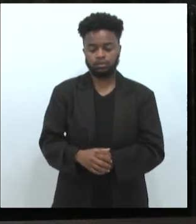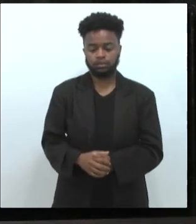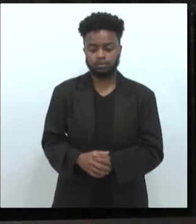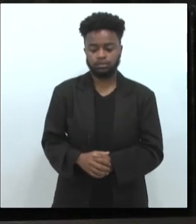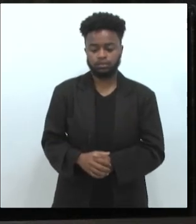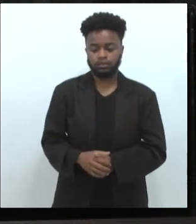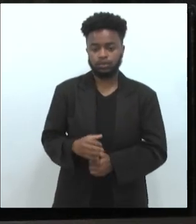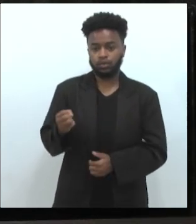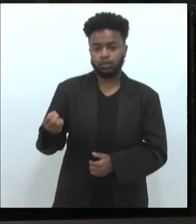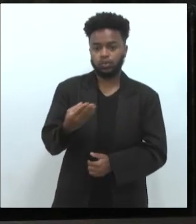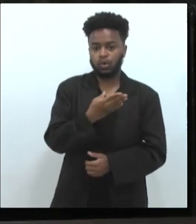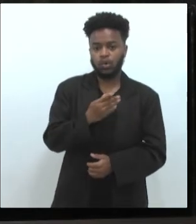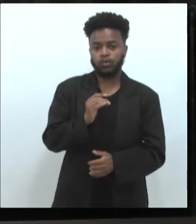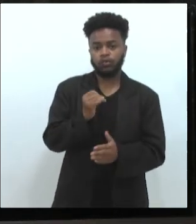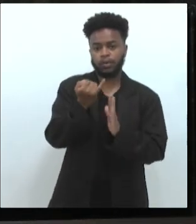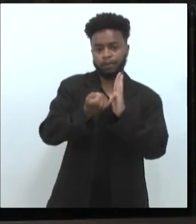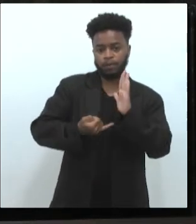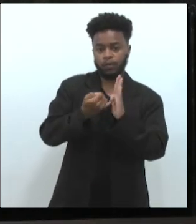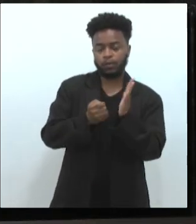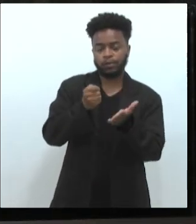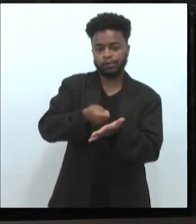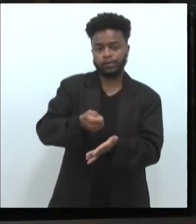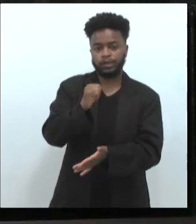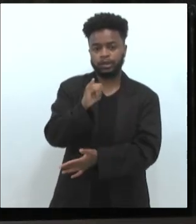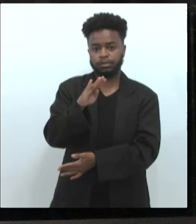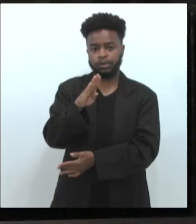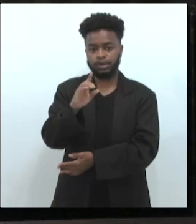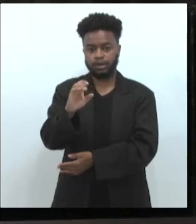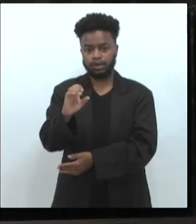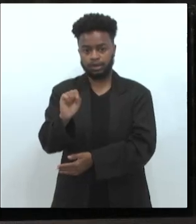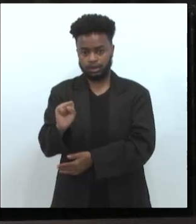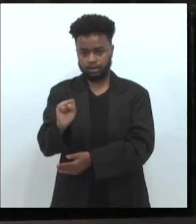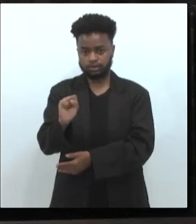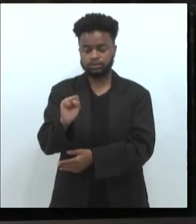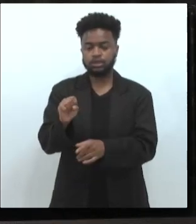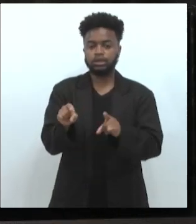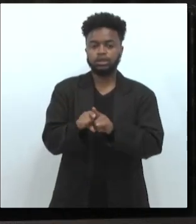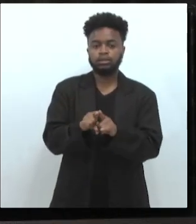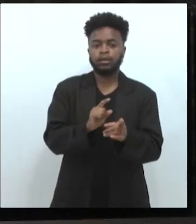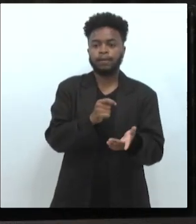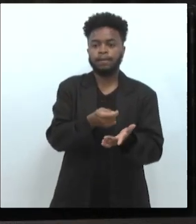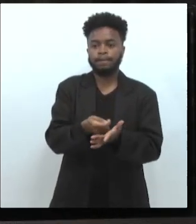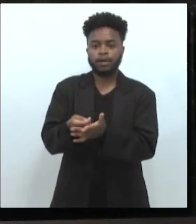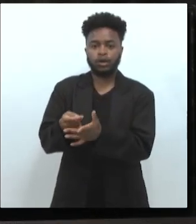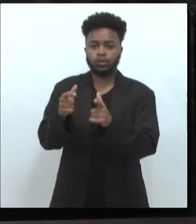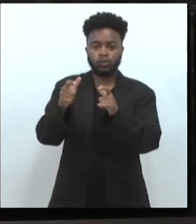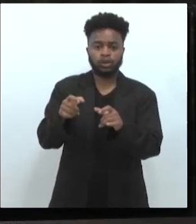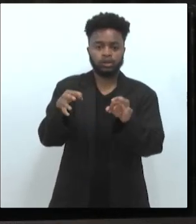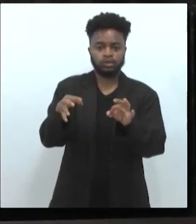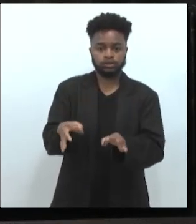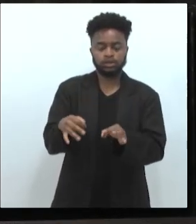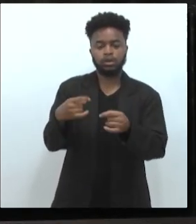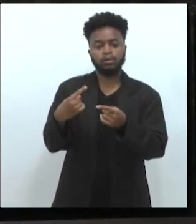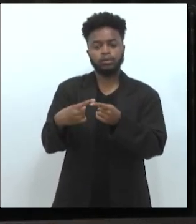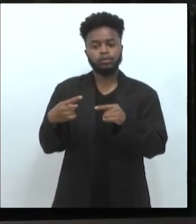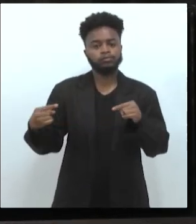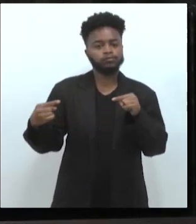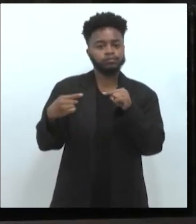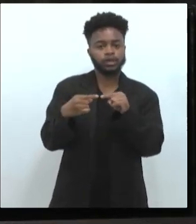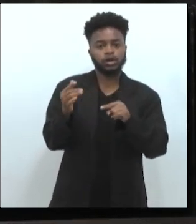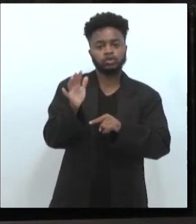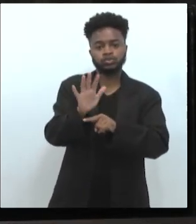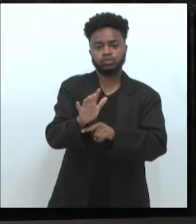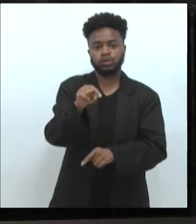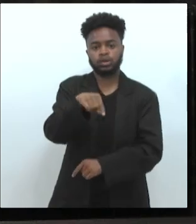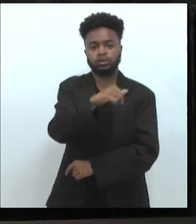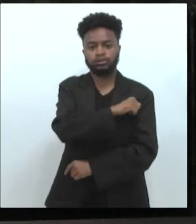do novo tributo, o IBS, com a tributação no destino, que favorece o Estado do